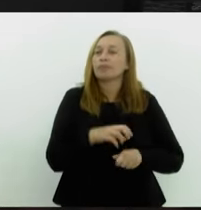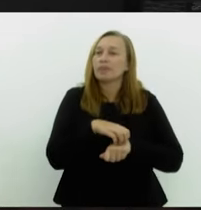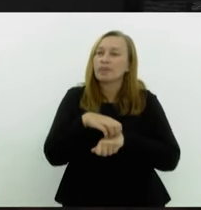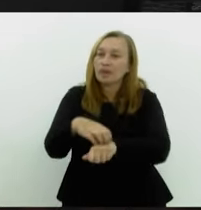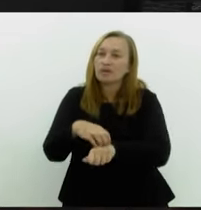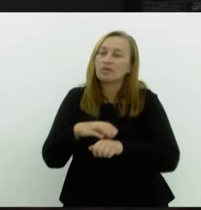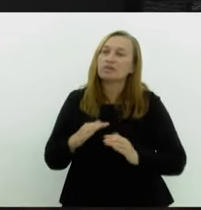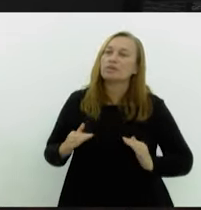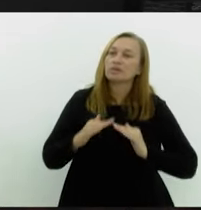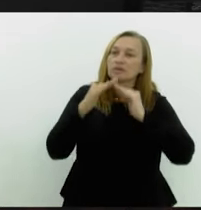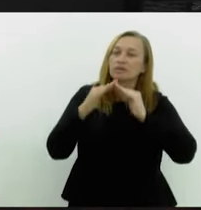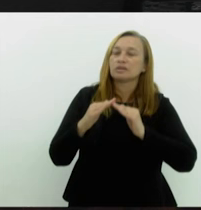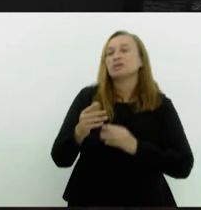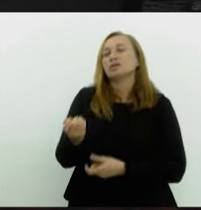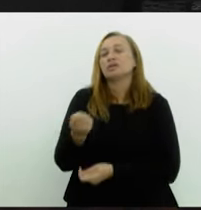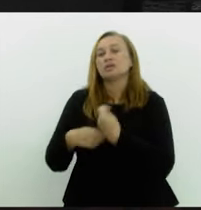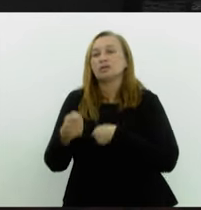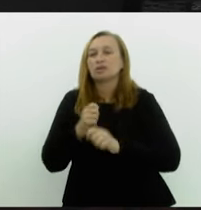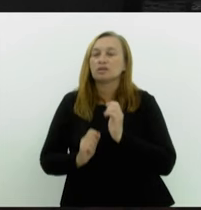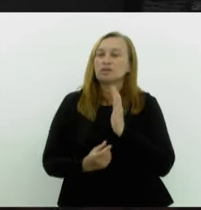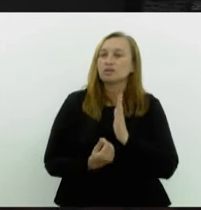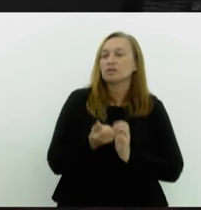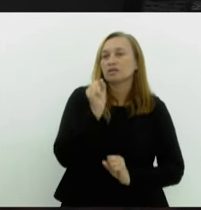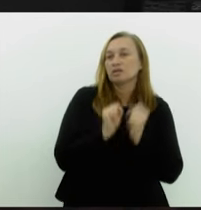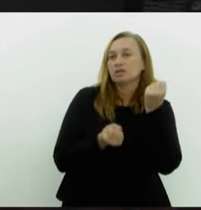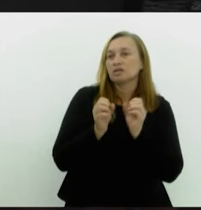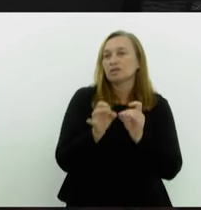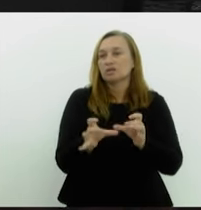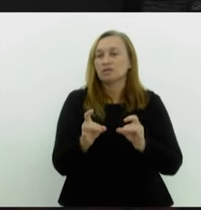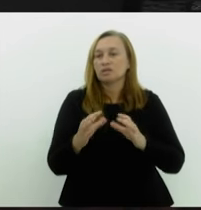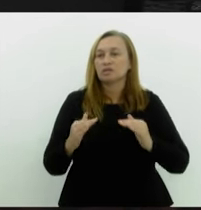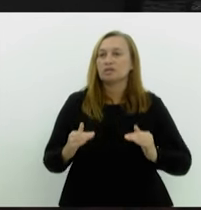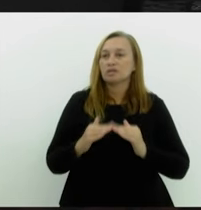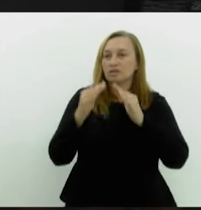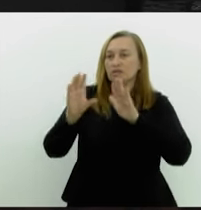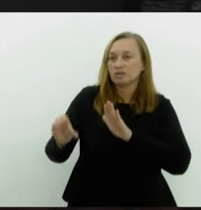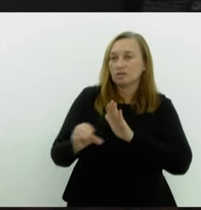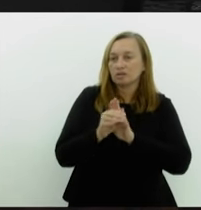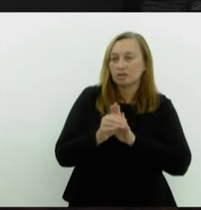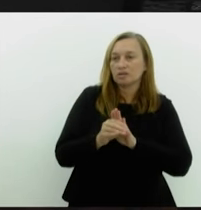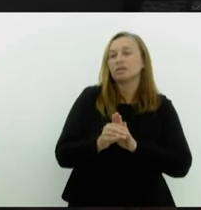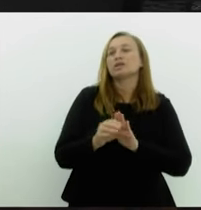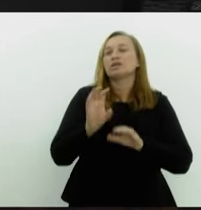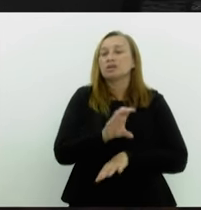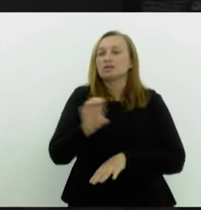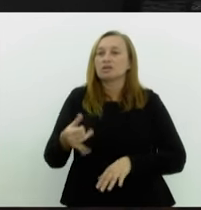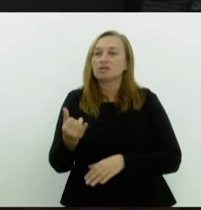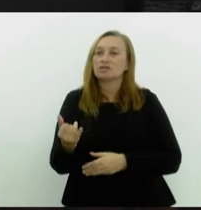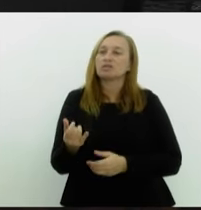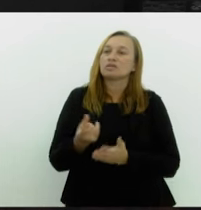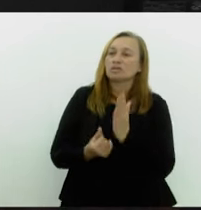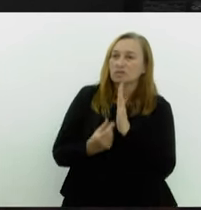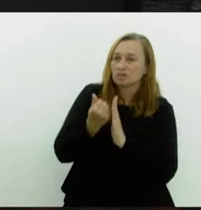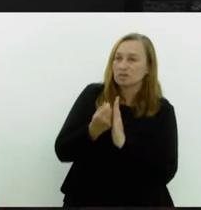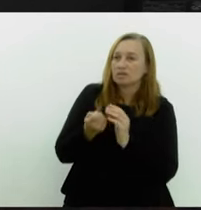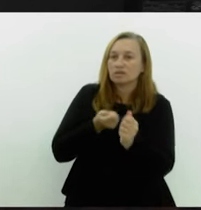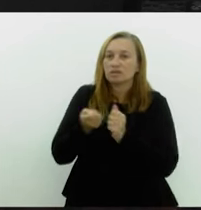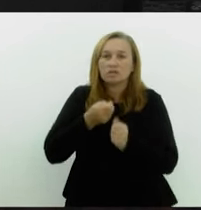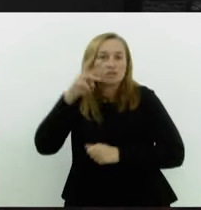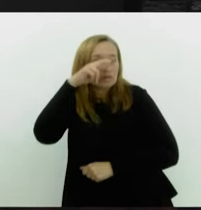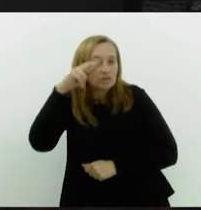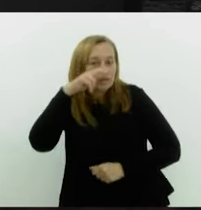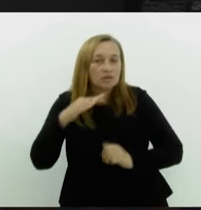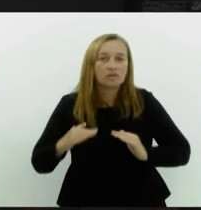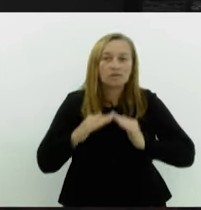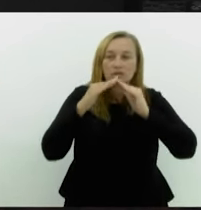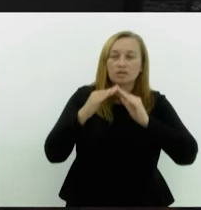Transporte favorável, de Economia, Indústria e Comércio favorável com as emendas da CCJ e de Orçamento, Finanças, Fiscalização Financeira e